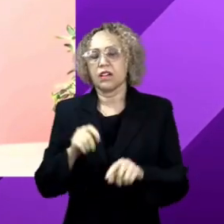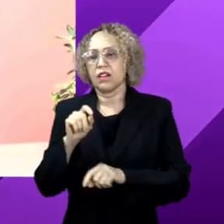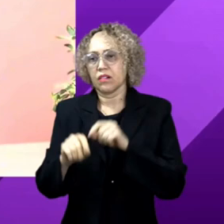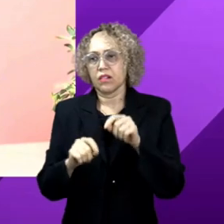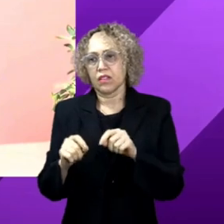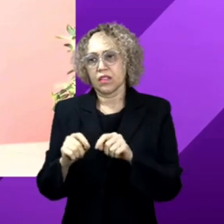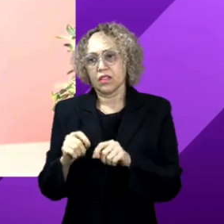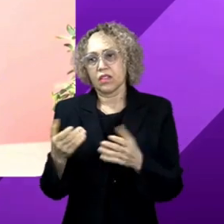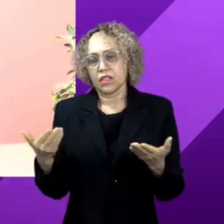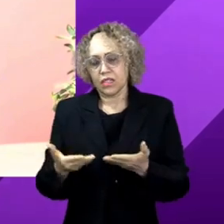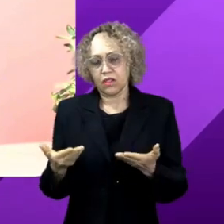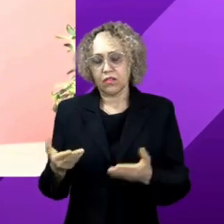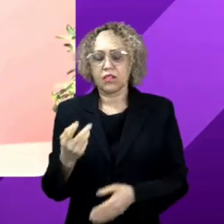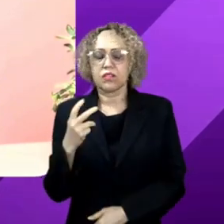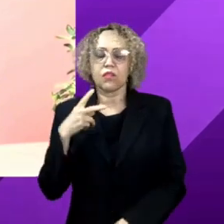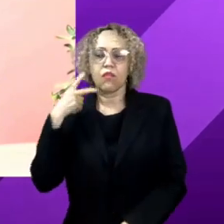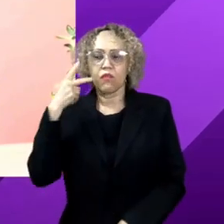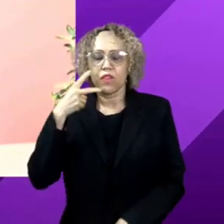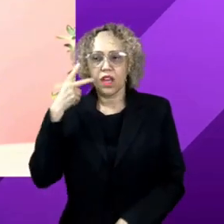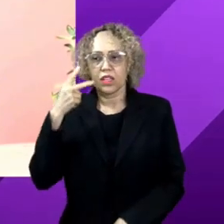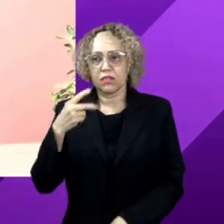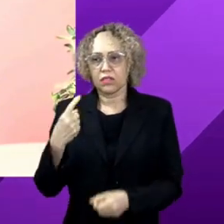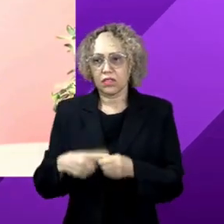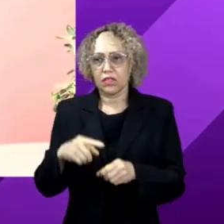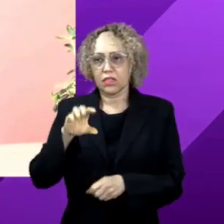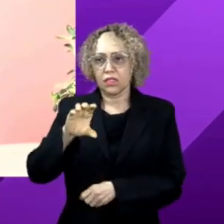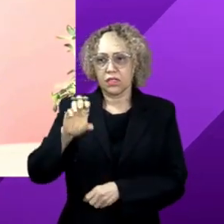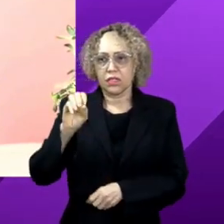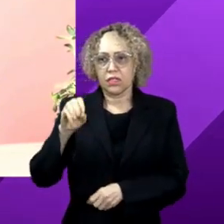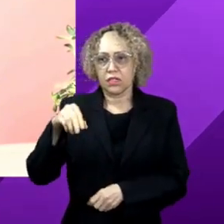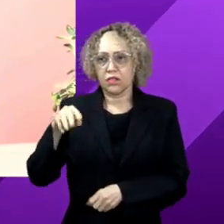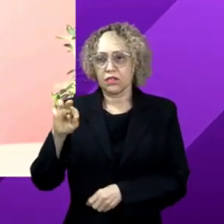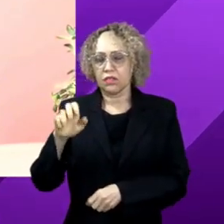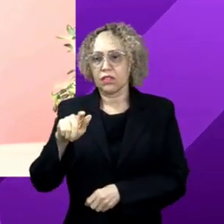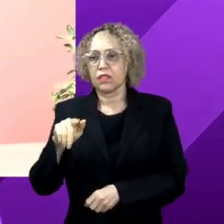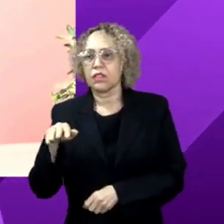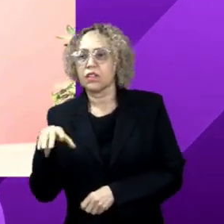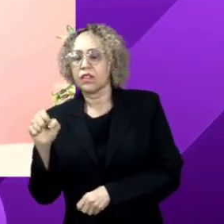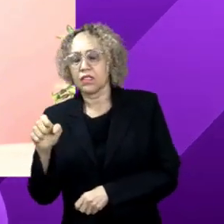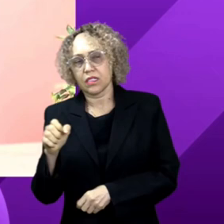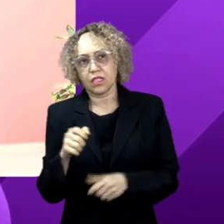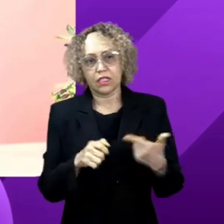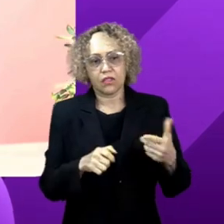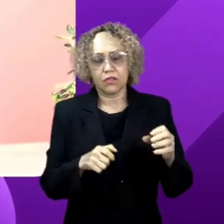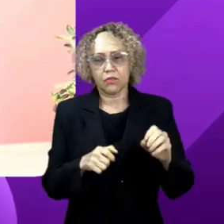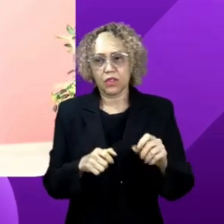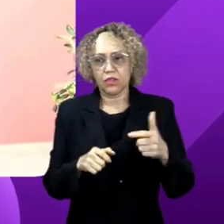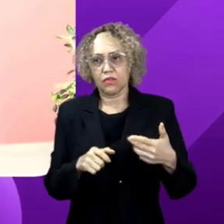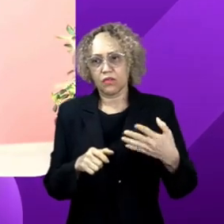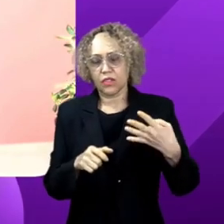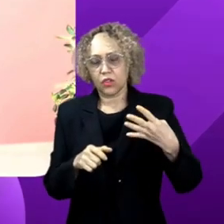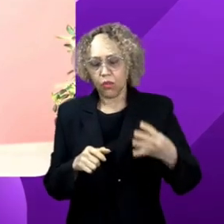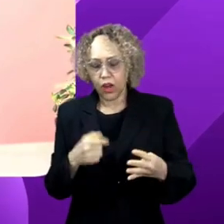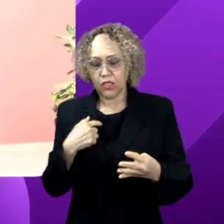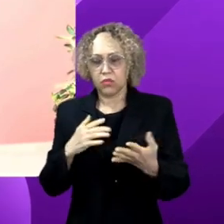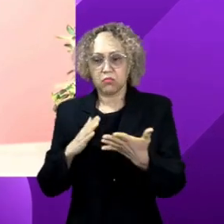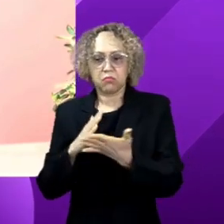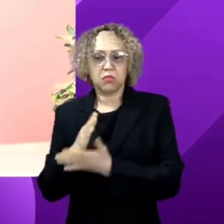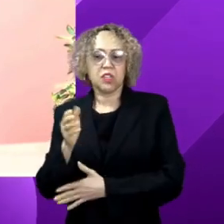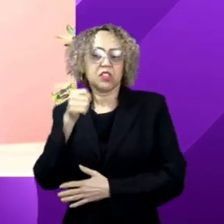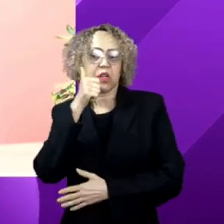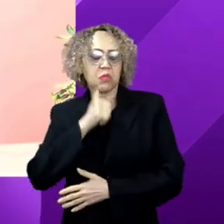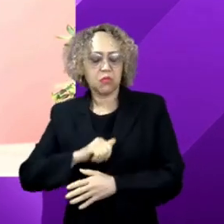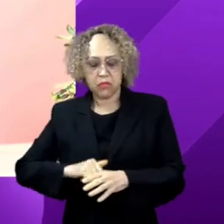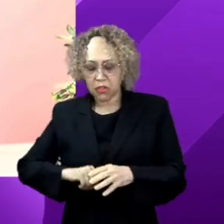de Contagem, em Minas Gerais. Fui eleita em 2024 como a mulher mais votada da nossa cidade. E eu fui